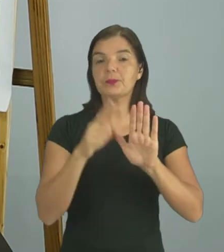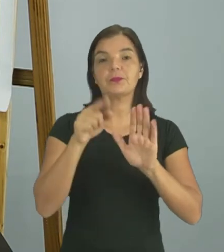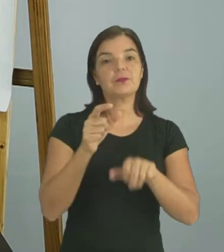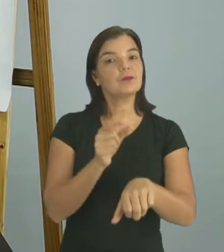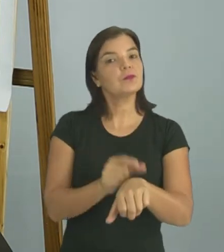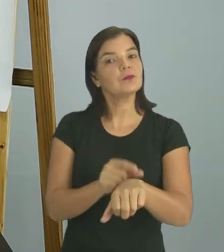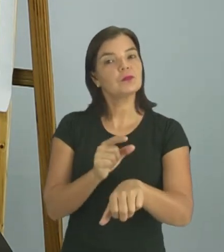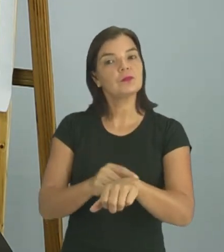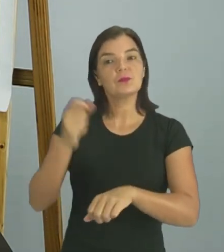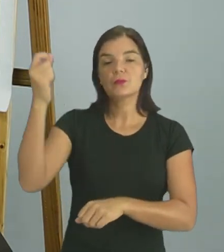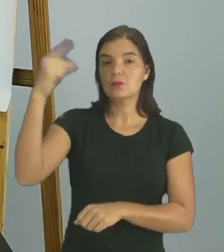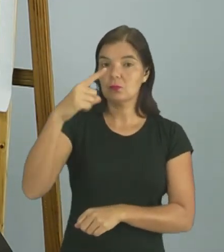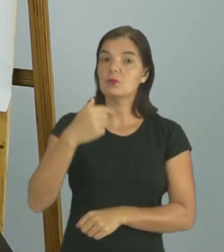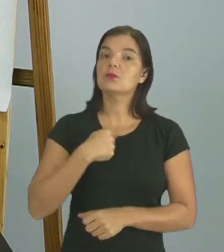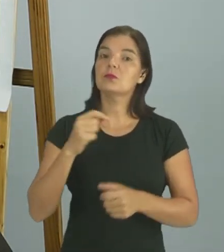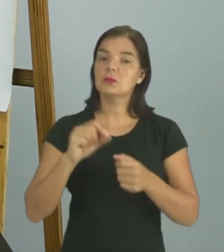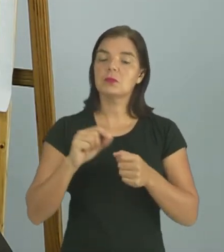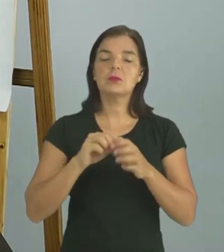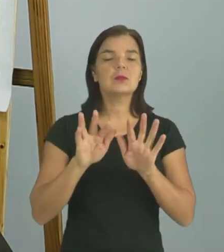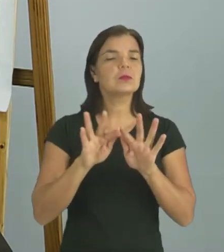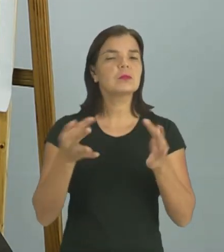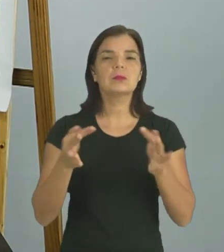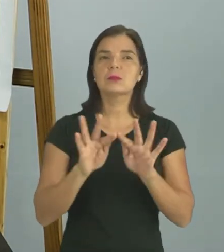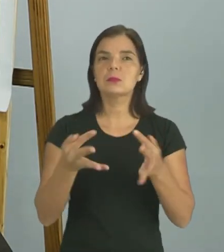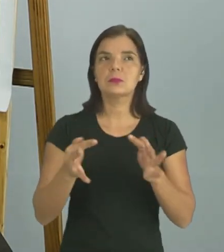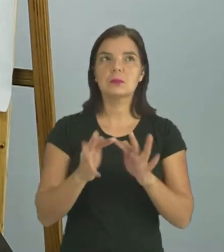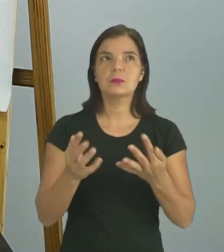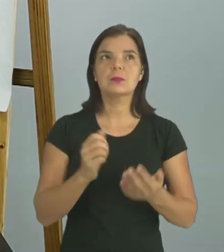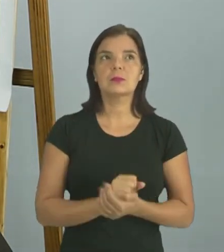sol que eu mesma fiz. É muito simples de fazer.